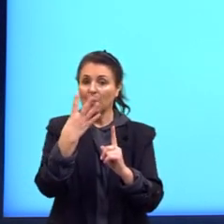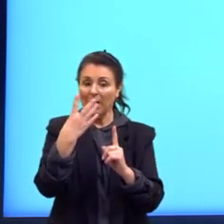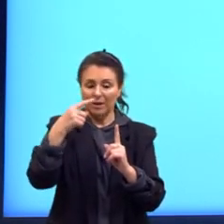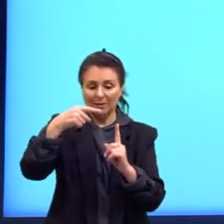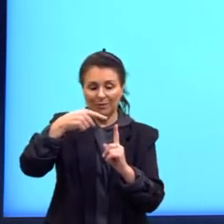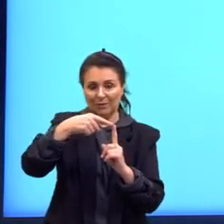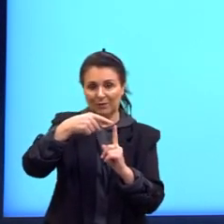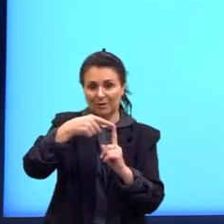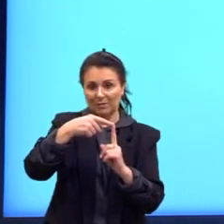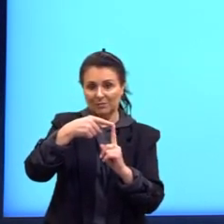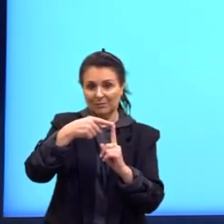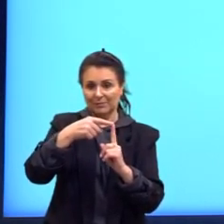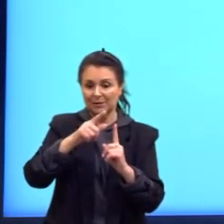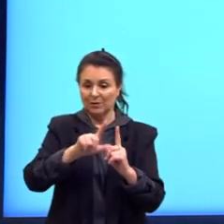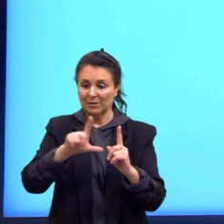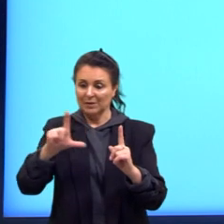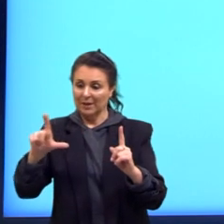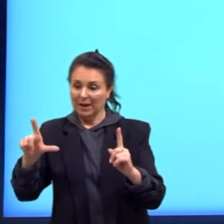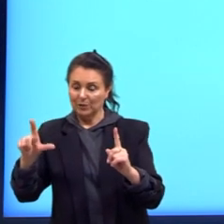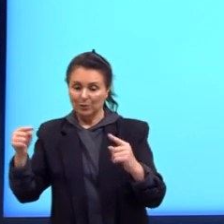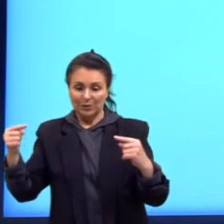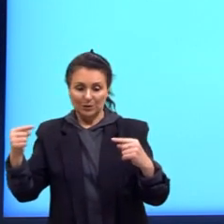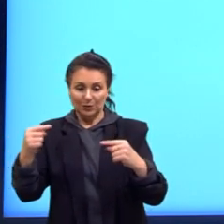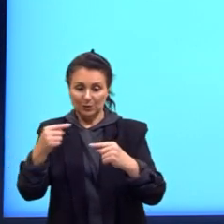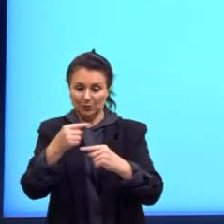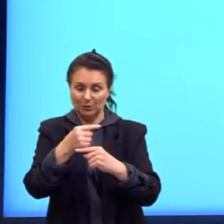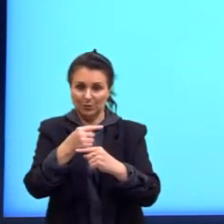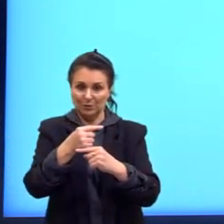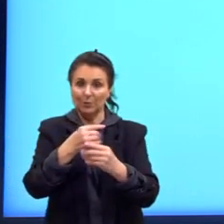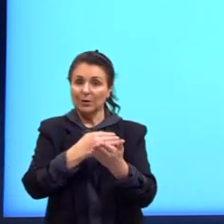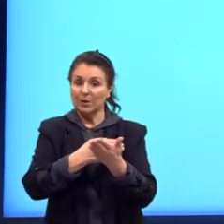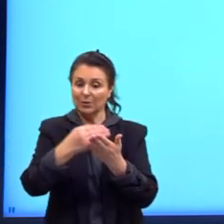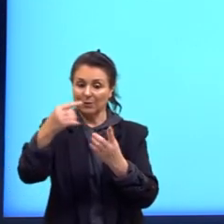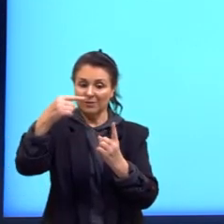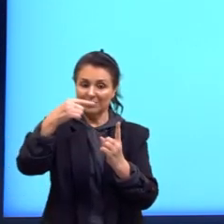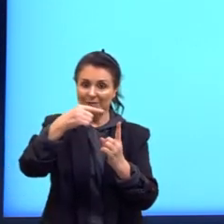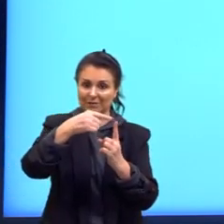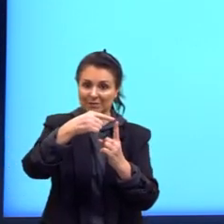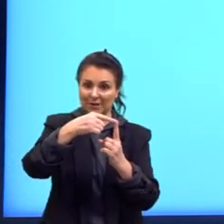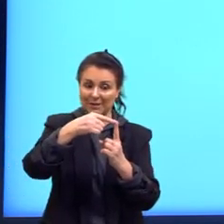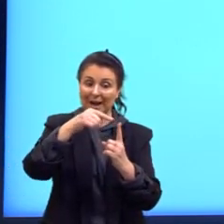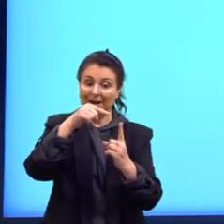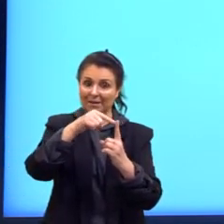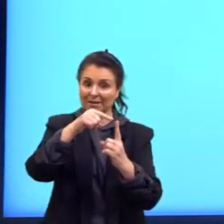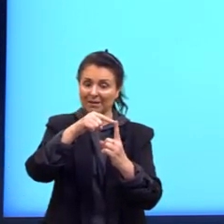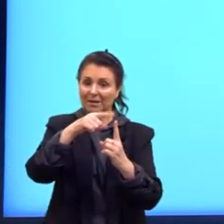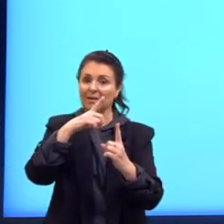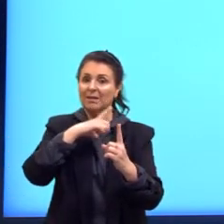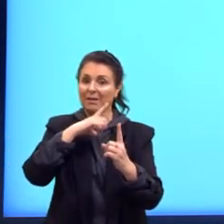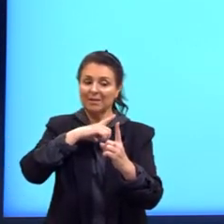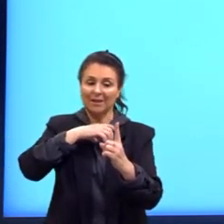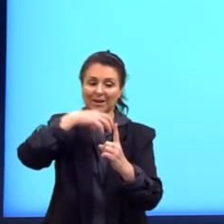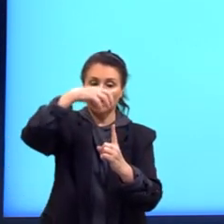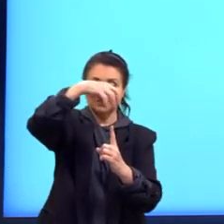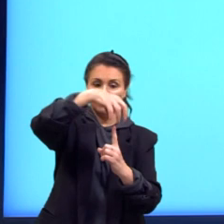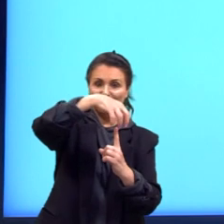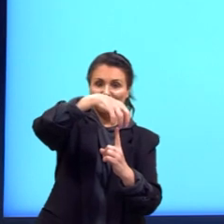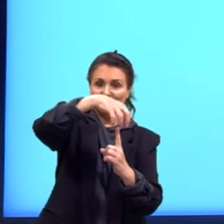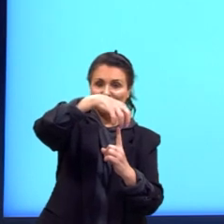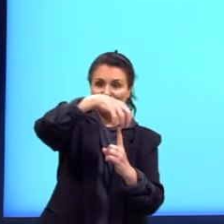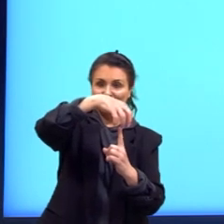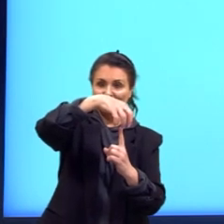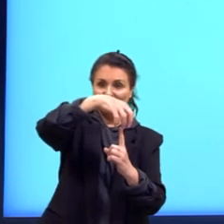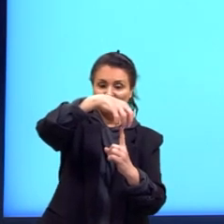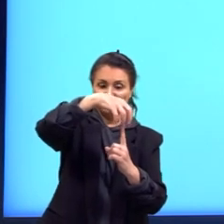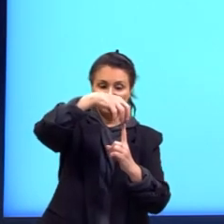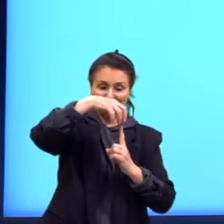vértices né os lados se cruzam formando vértice nesses vértices foram inseridas Então as quatro